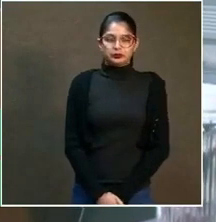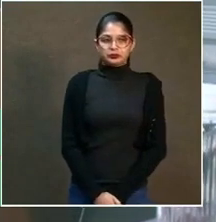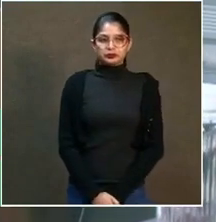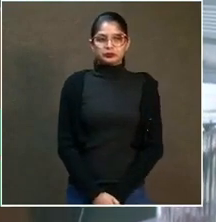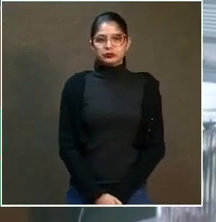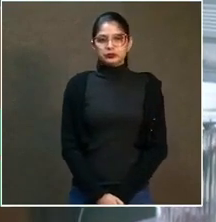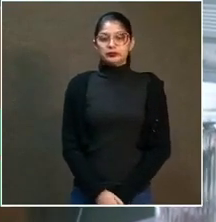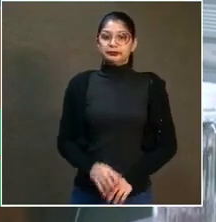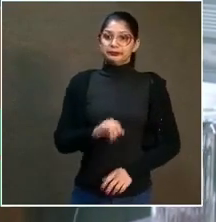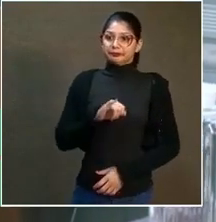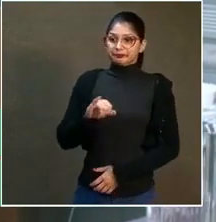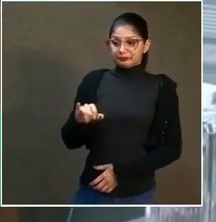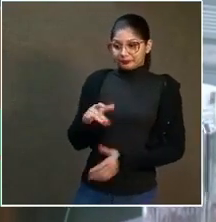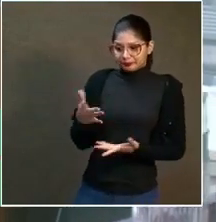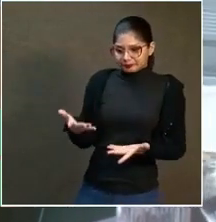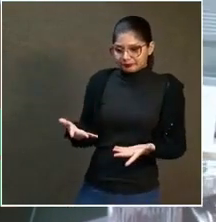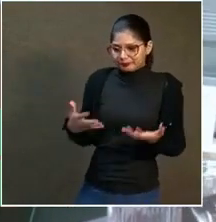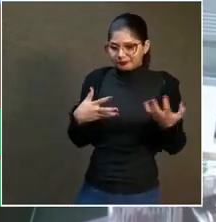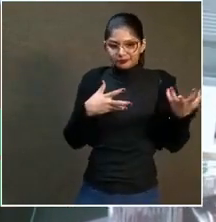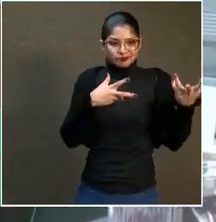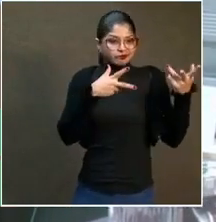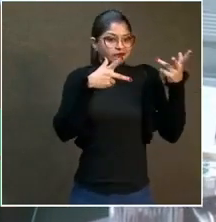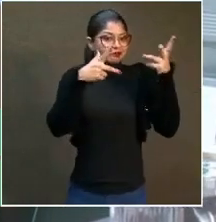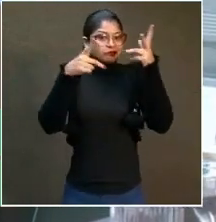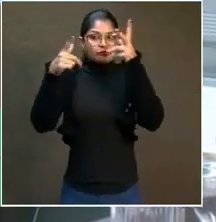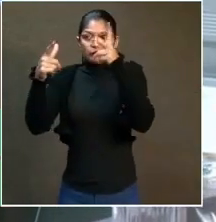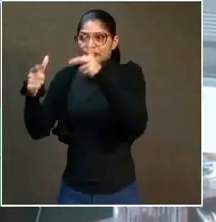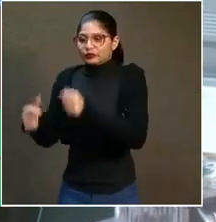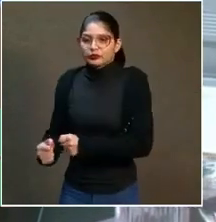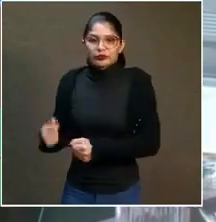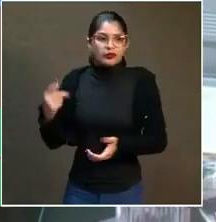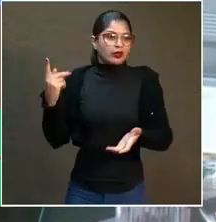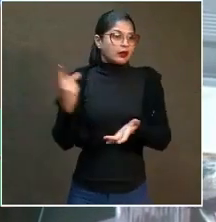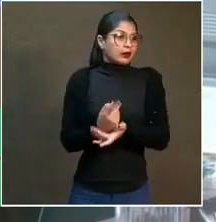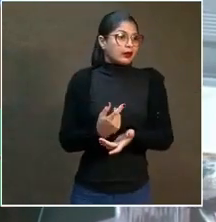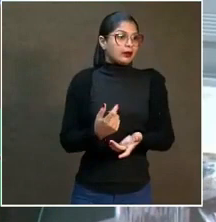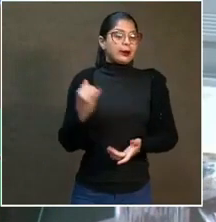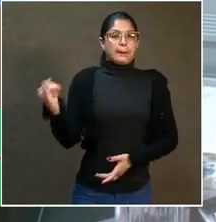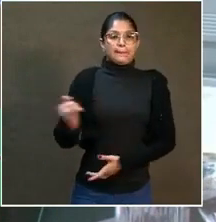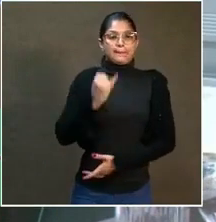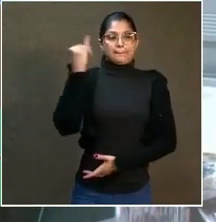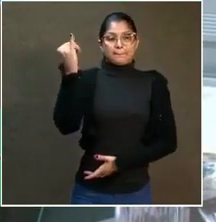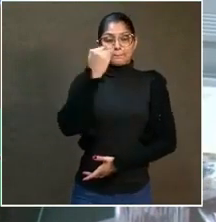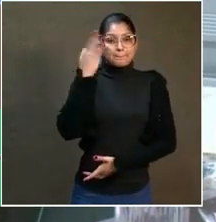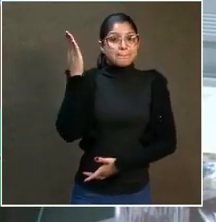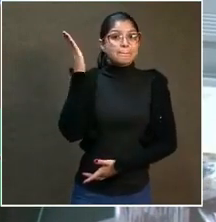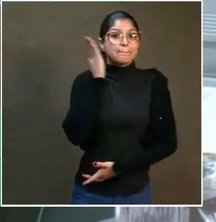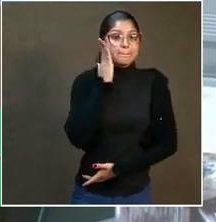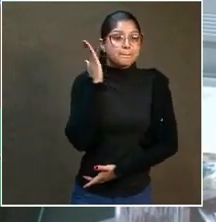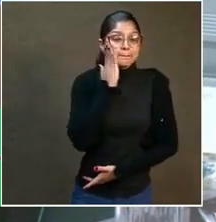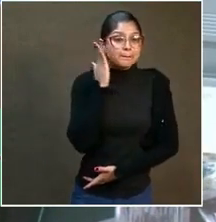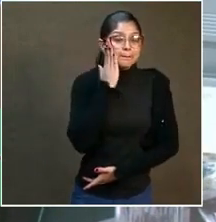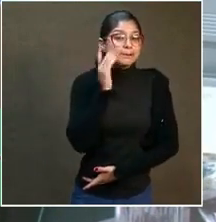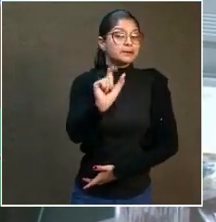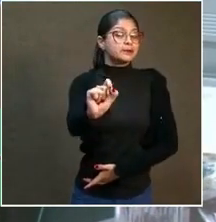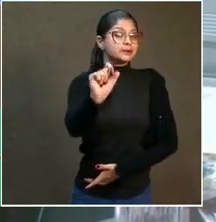Fora tudo isso, excelências, é muito necessário compreender.